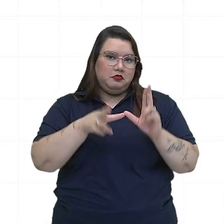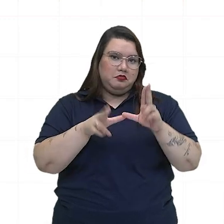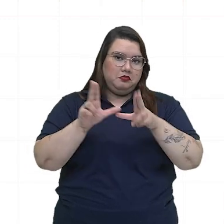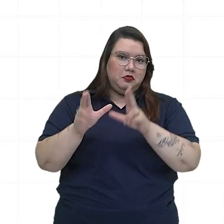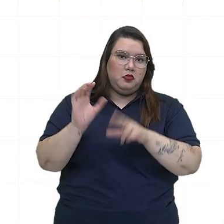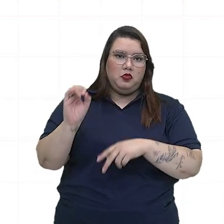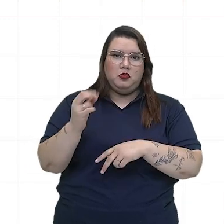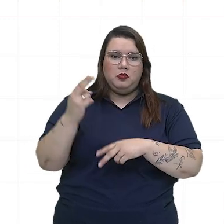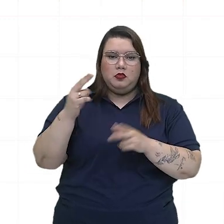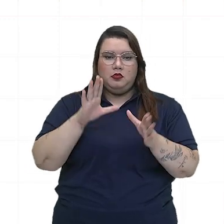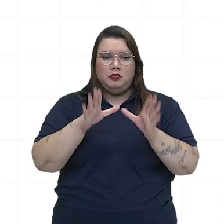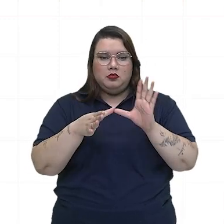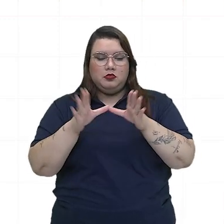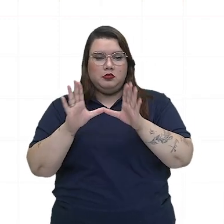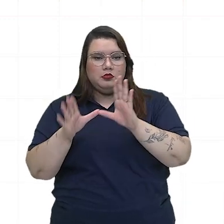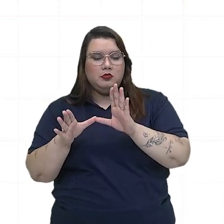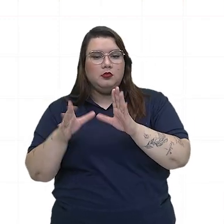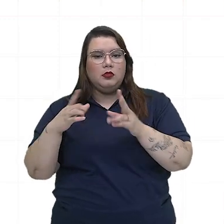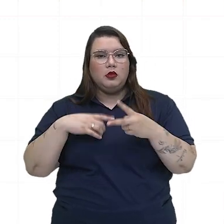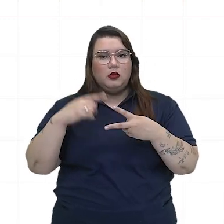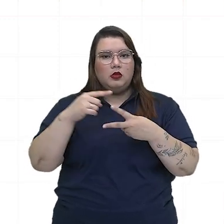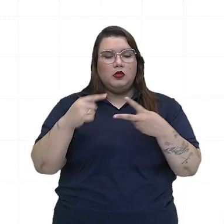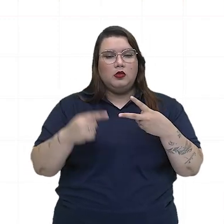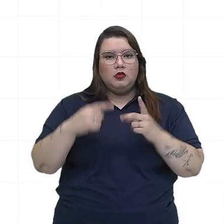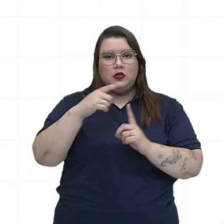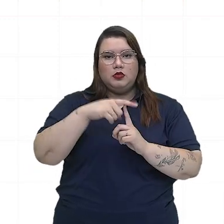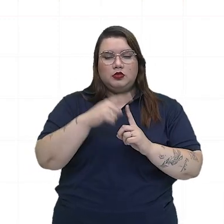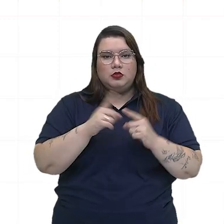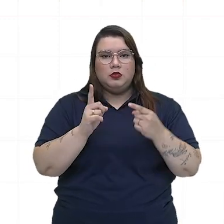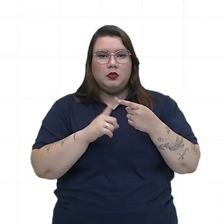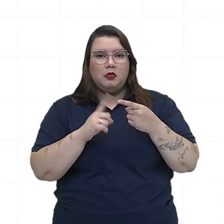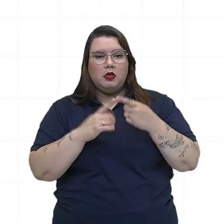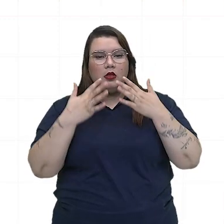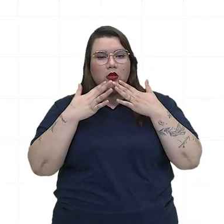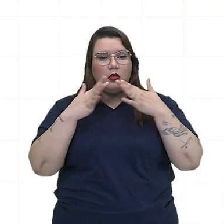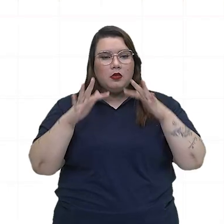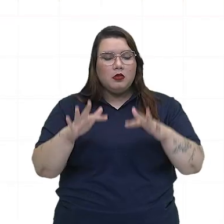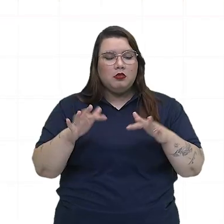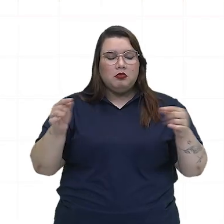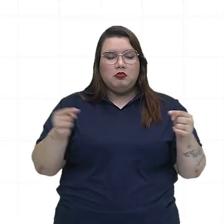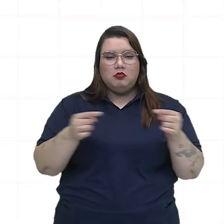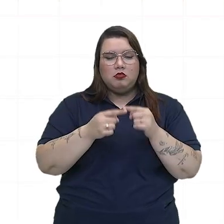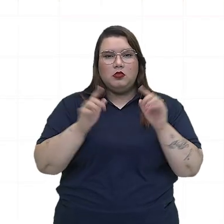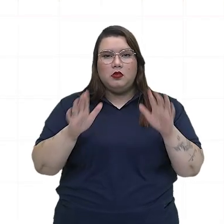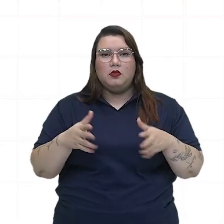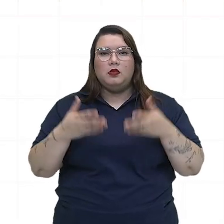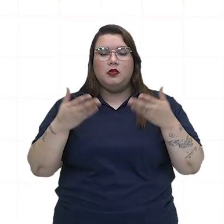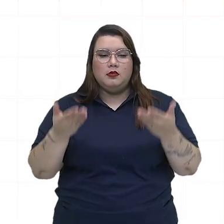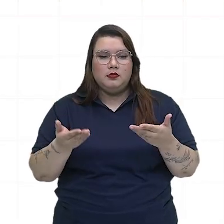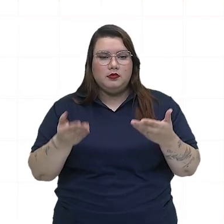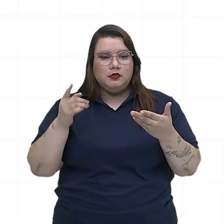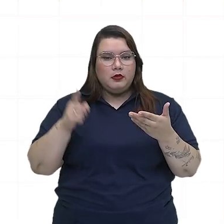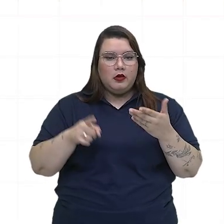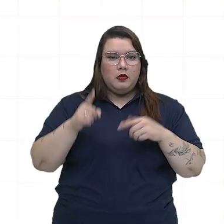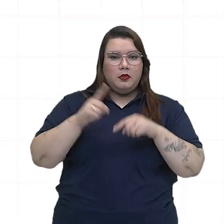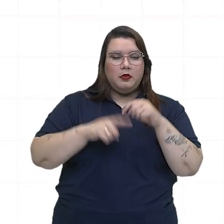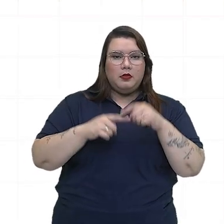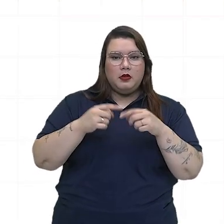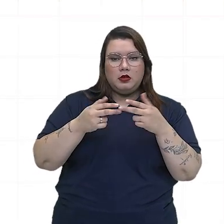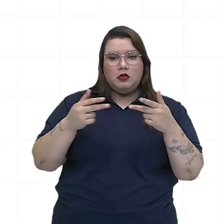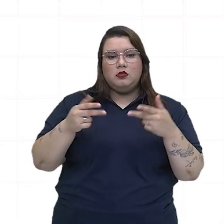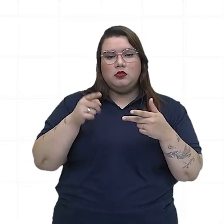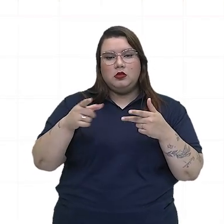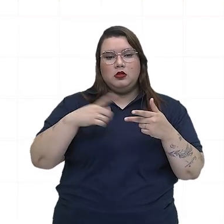artificiais. Um satélite natural é um corpo celeste